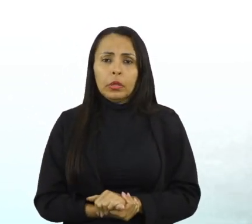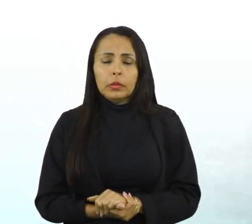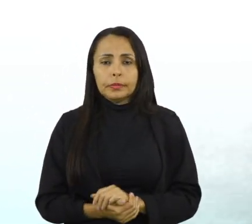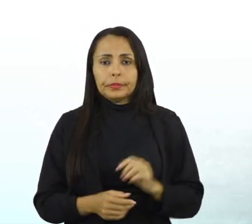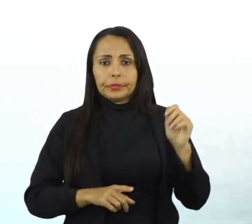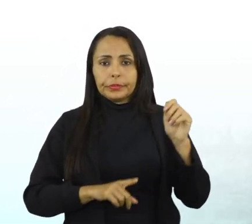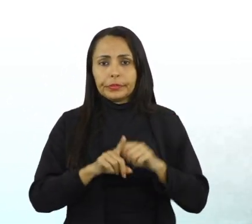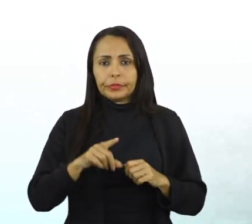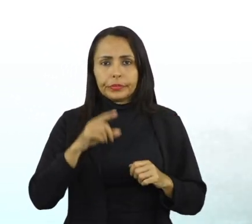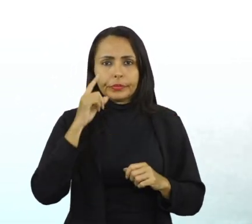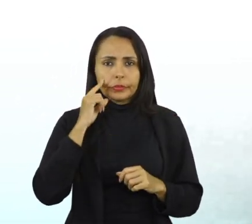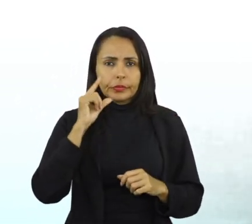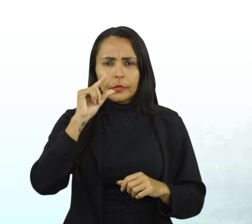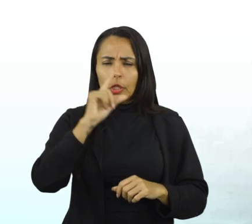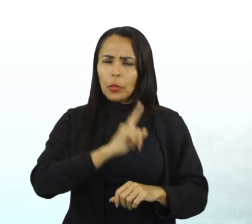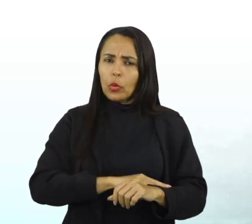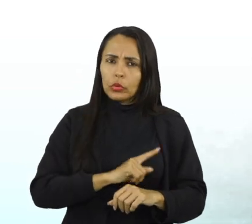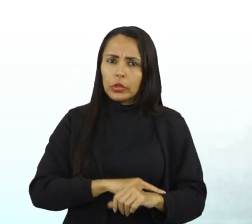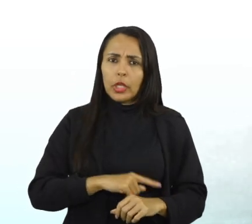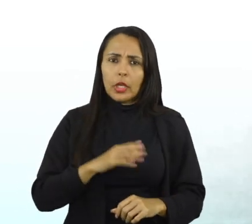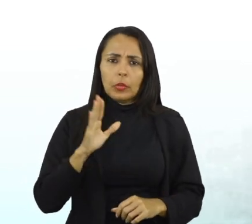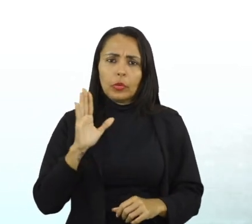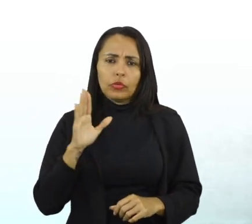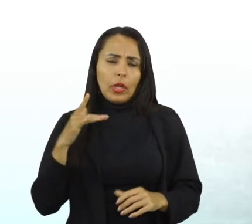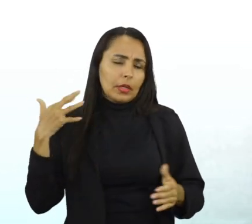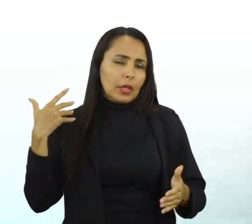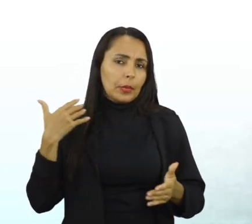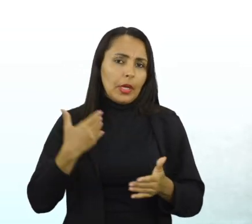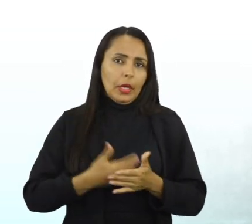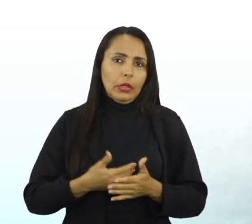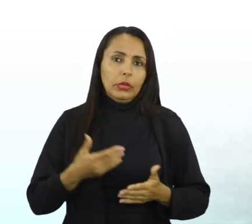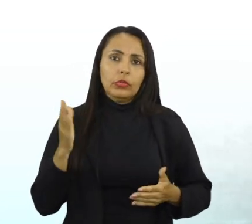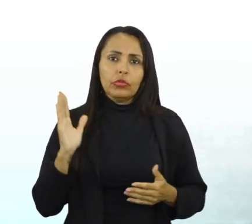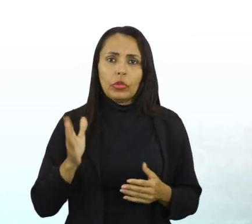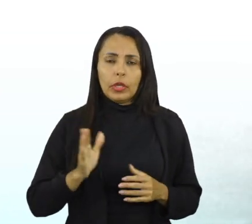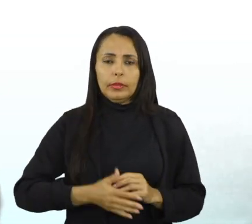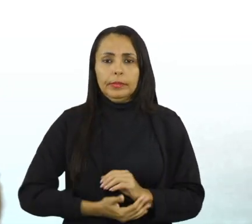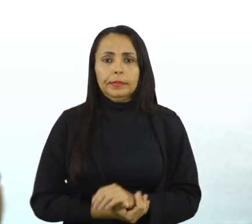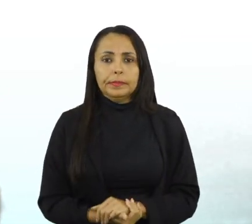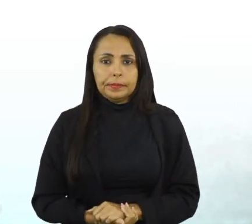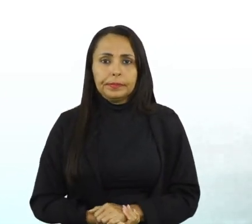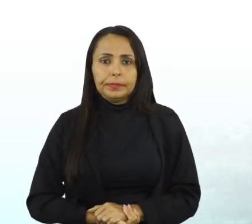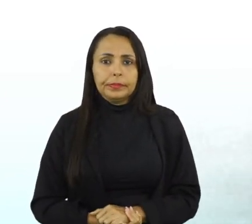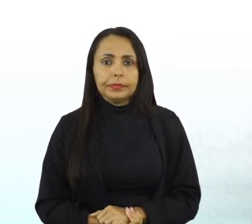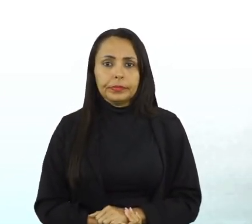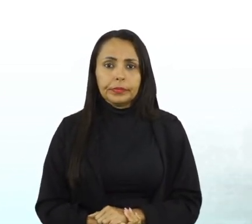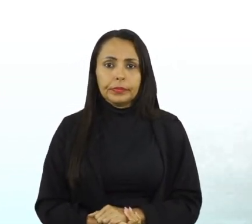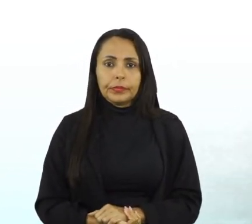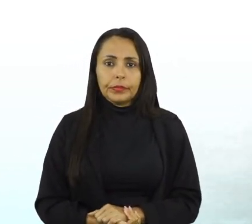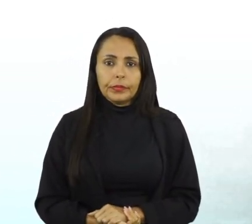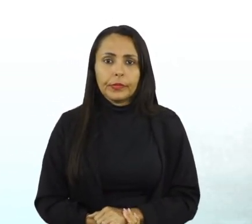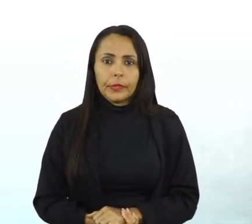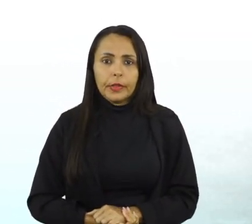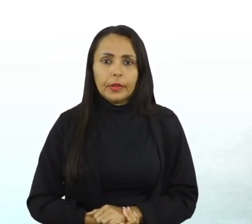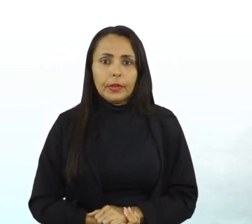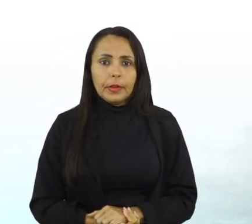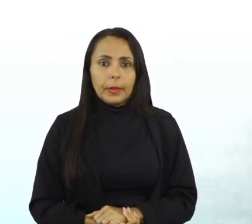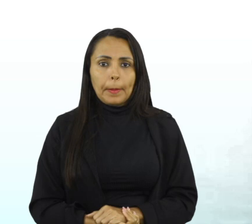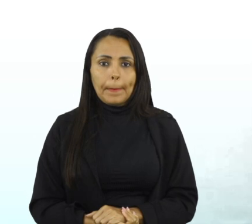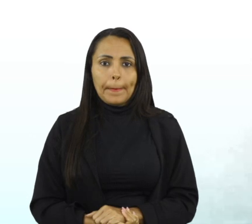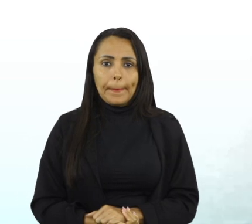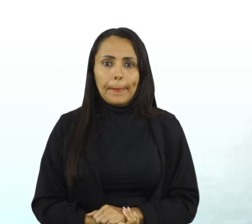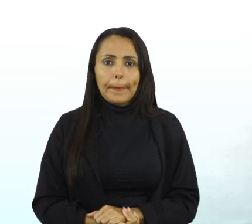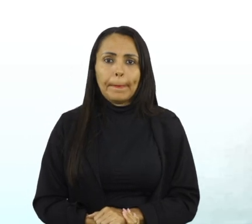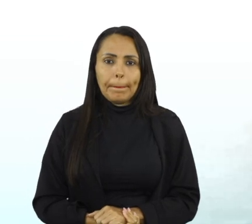Esse mês aí que pouco tempo aí está chegando aí já a prova do Exame Nacional do Ensino Médio, mas dá tempo. Você aí vai fazendo questões,